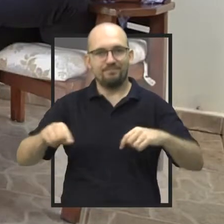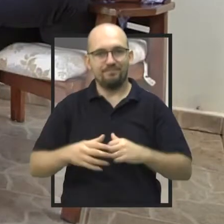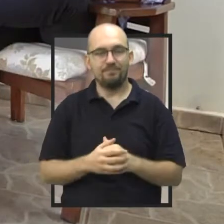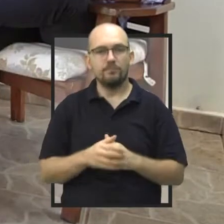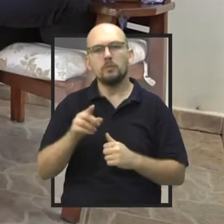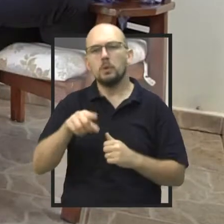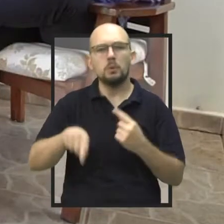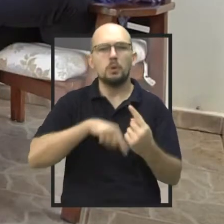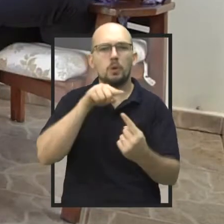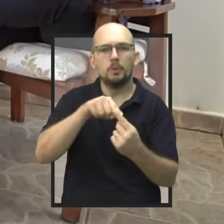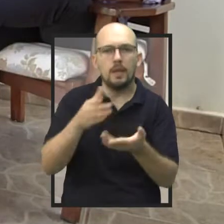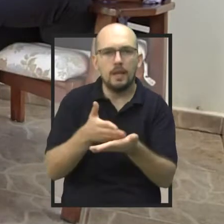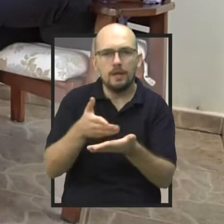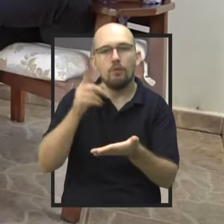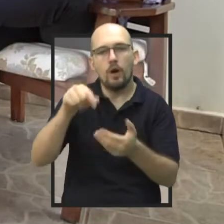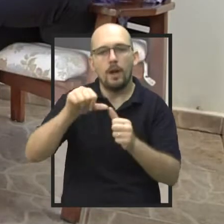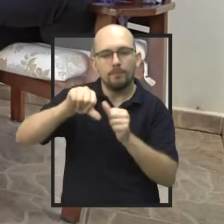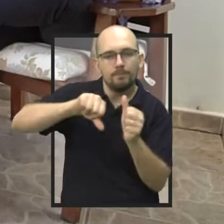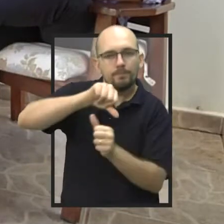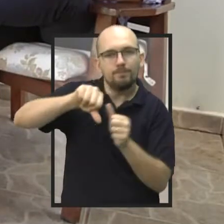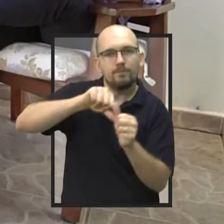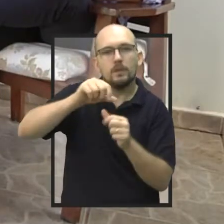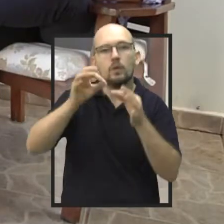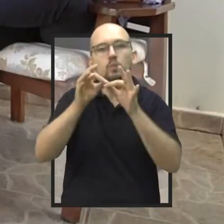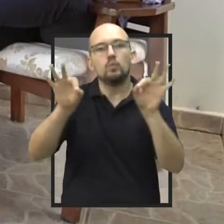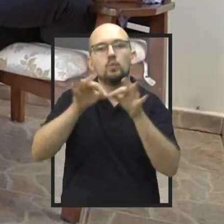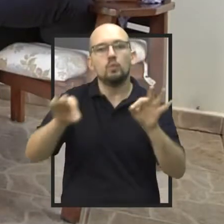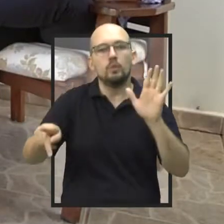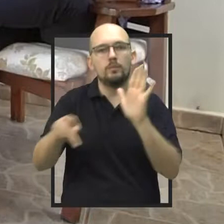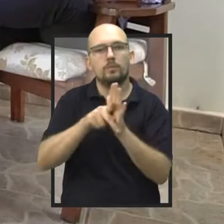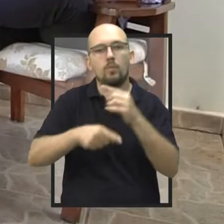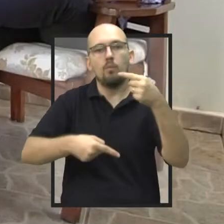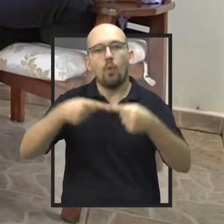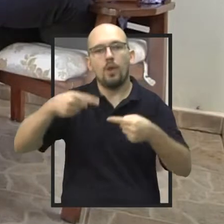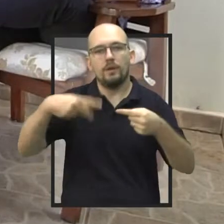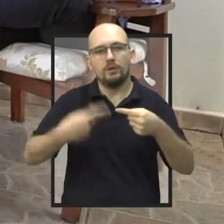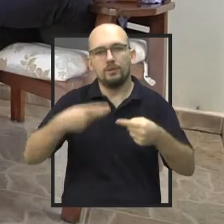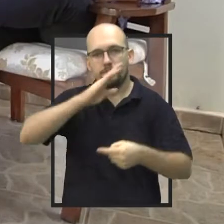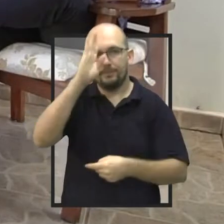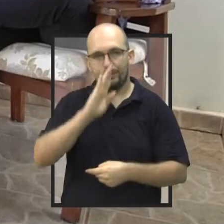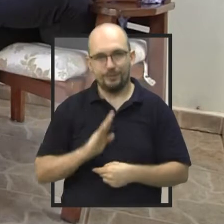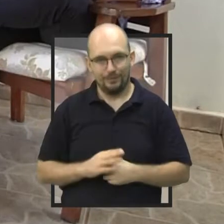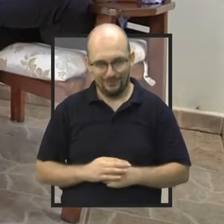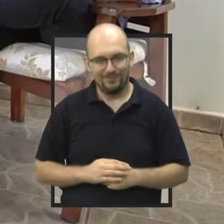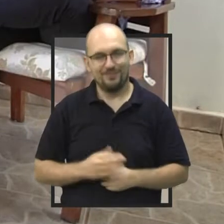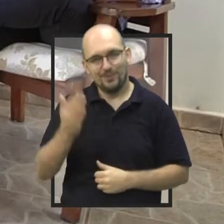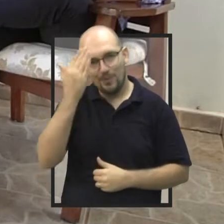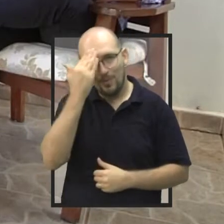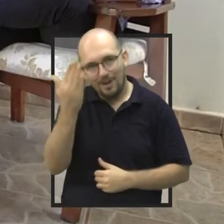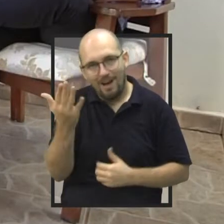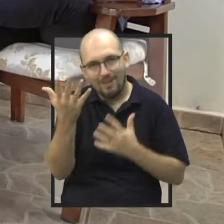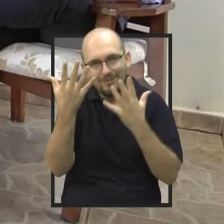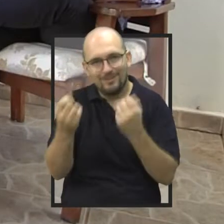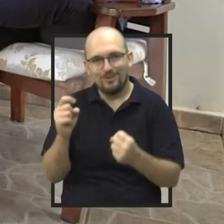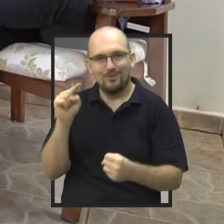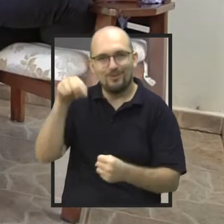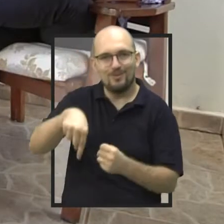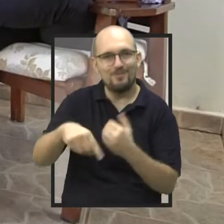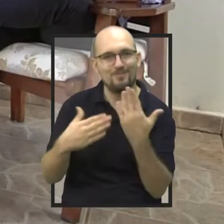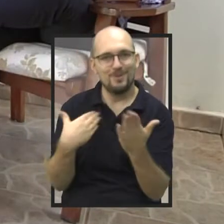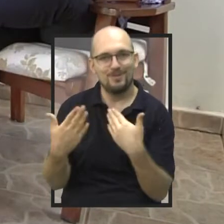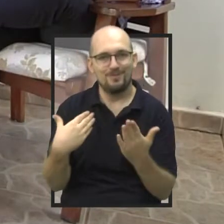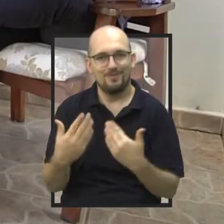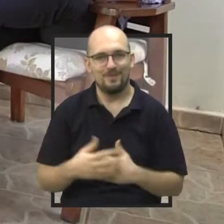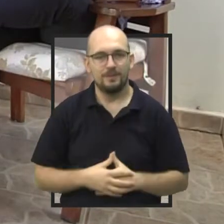de reformulação da estrutura política do nosso país. Muito obrigado por ter recebido a gente aqui para esse bate-papo,